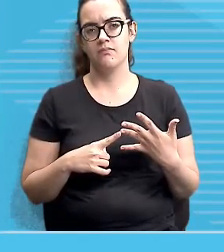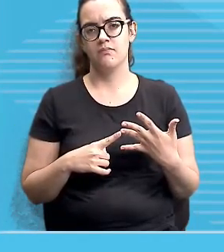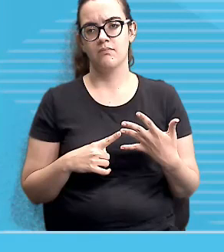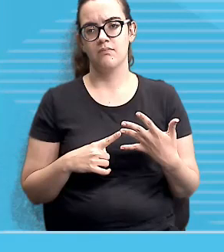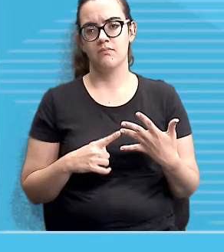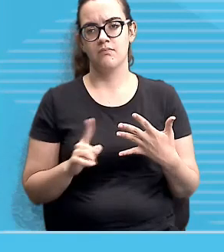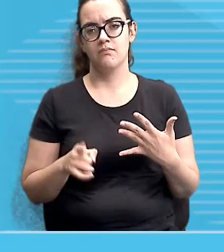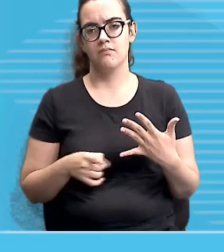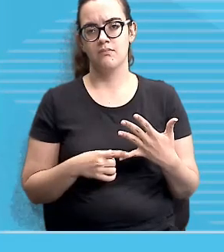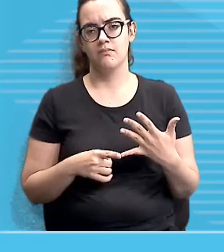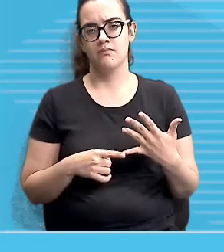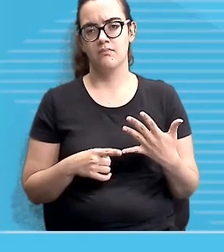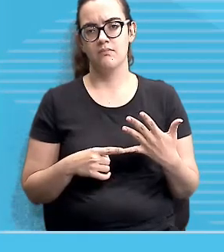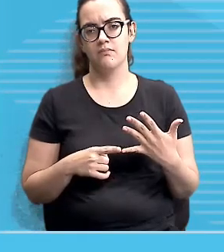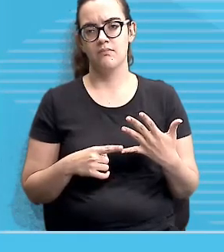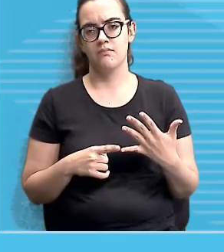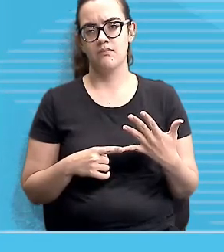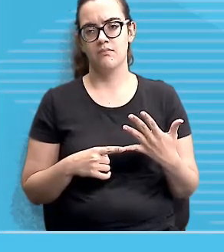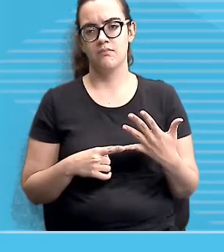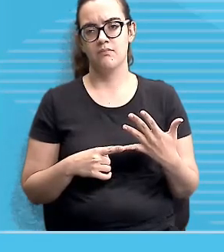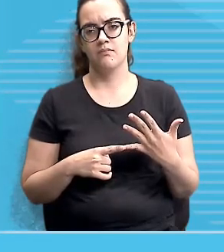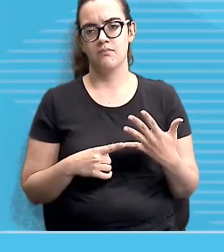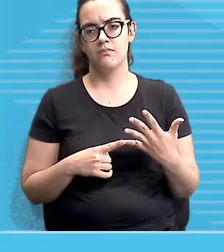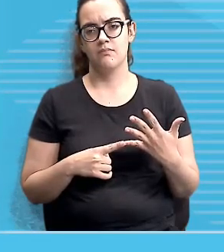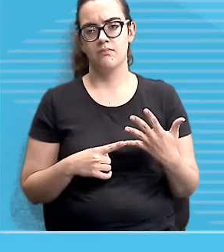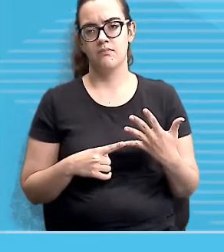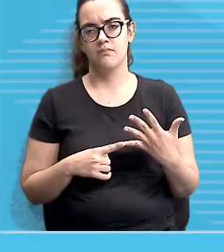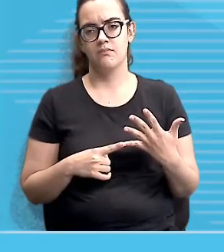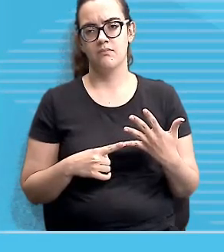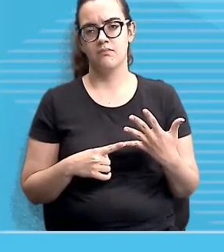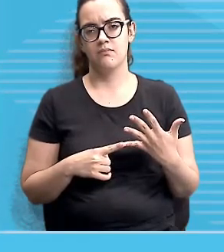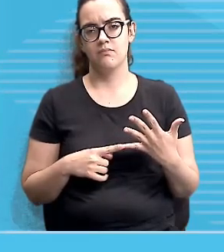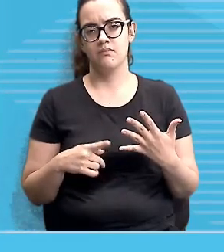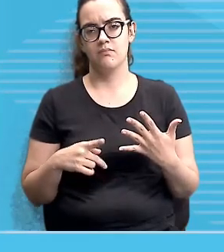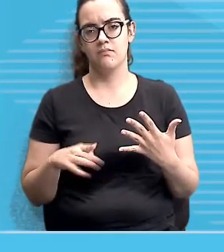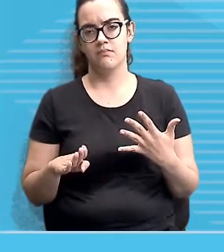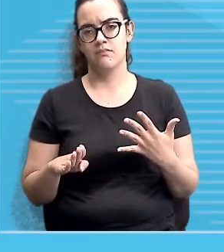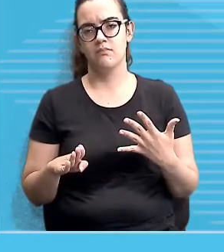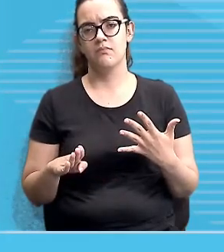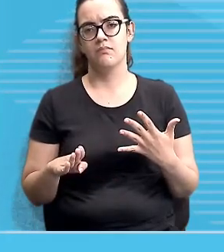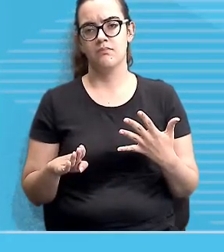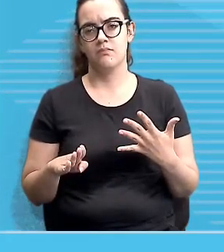o E em último e o chumbo